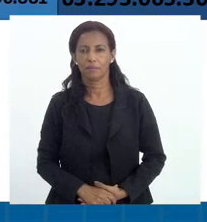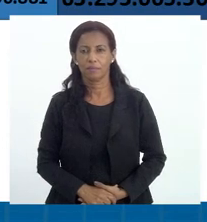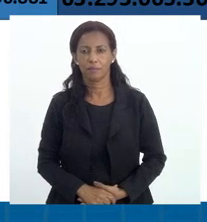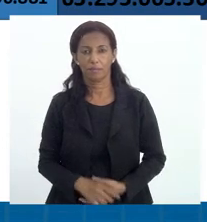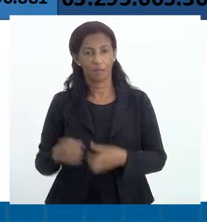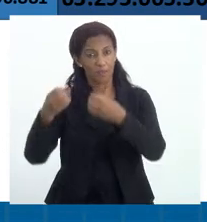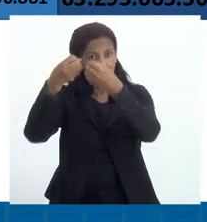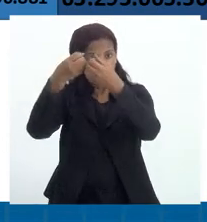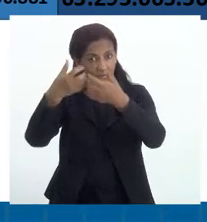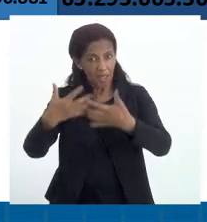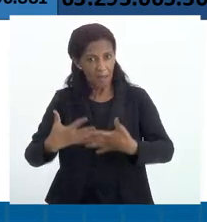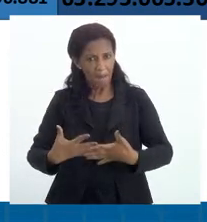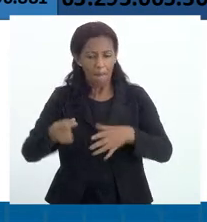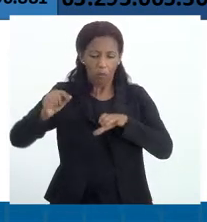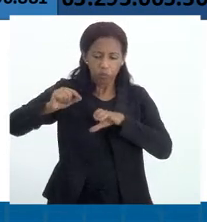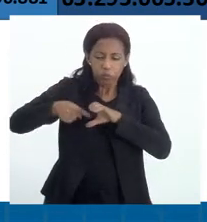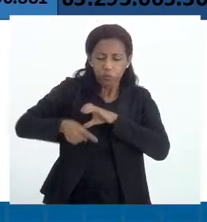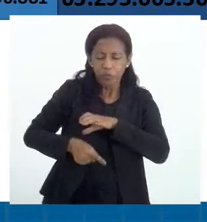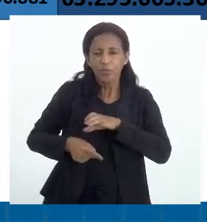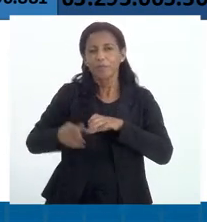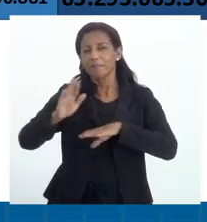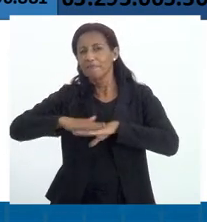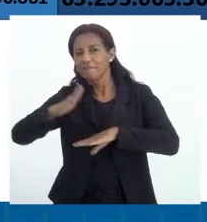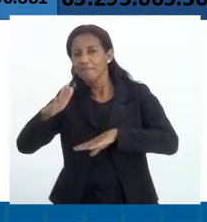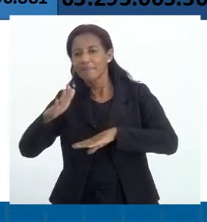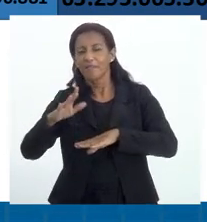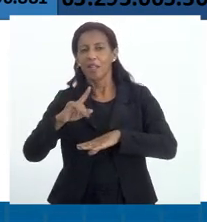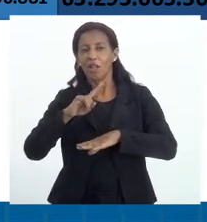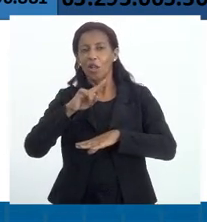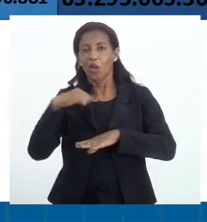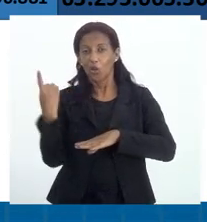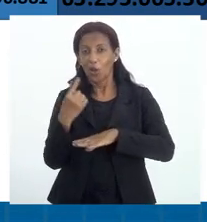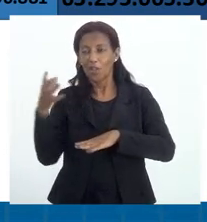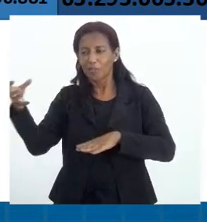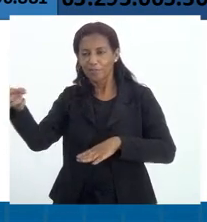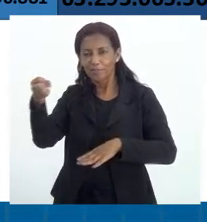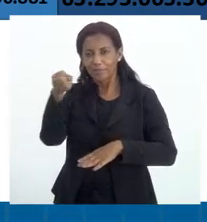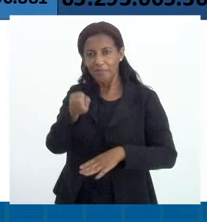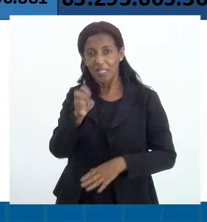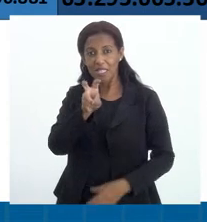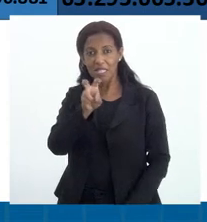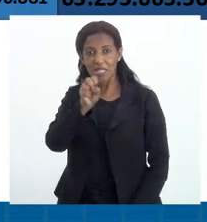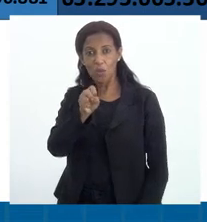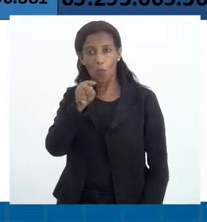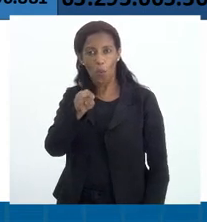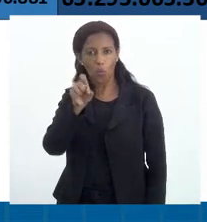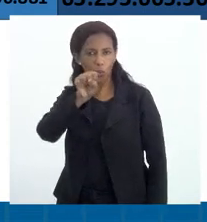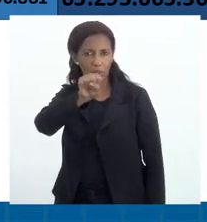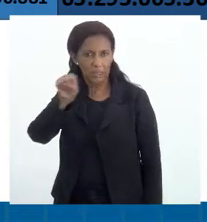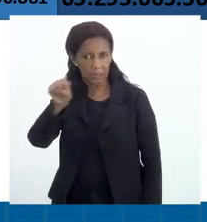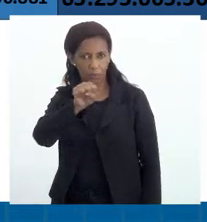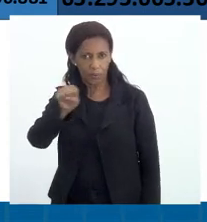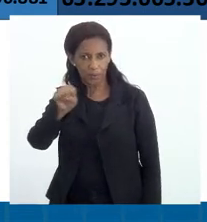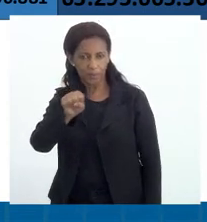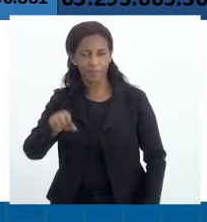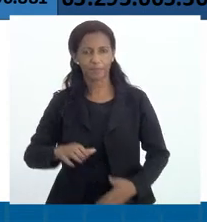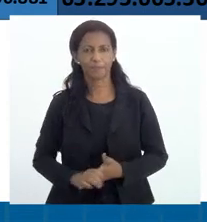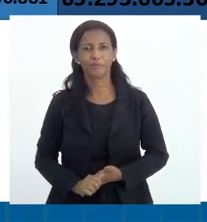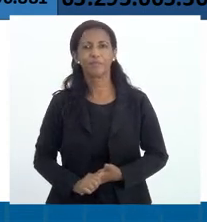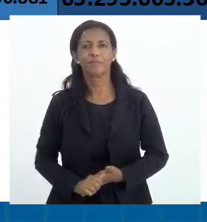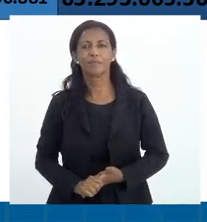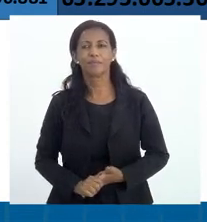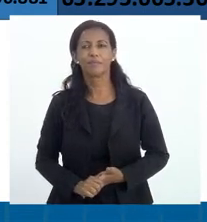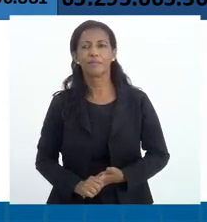Detalhando um pouquinho mais, nós pegamos esse 58,88,